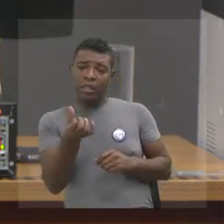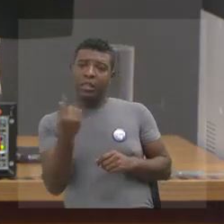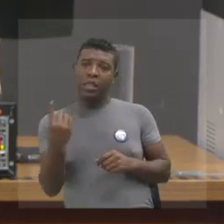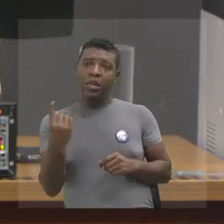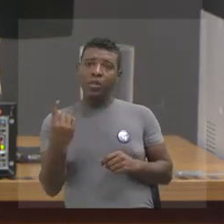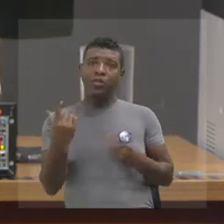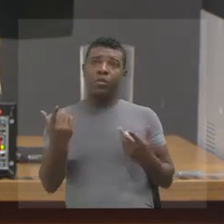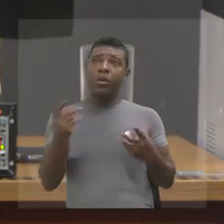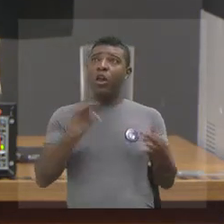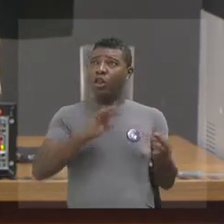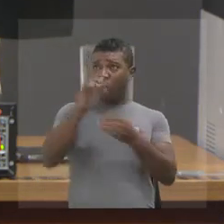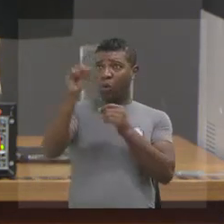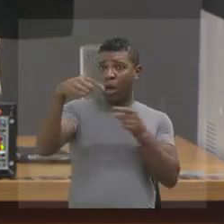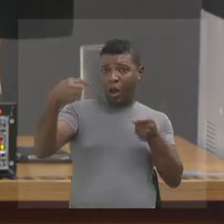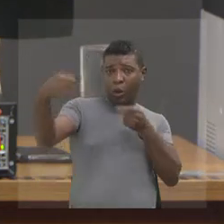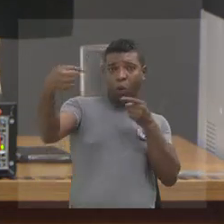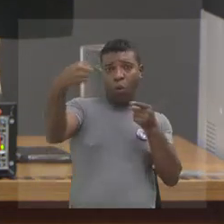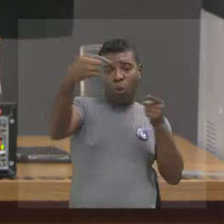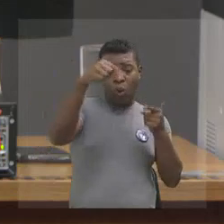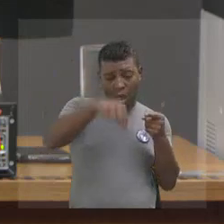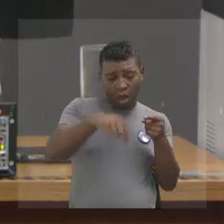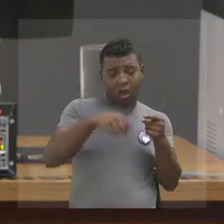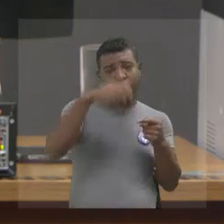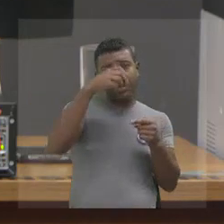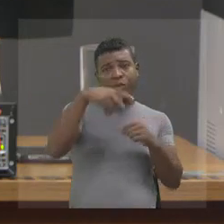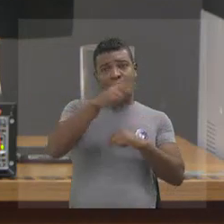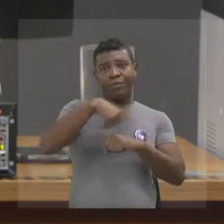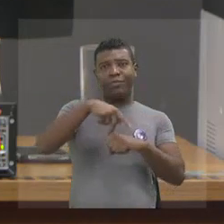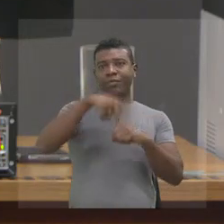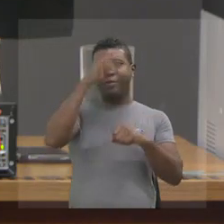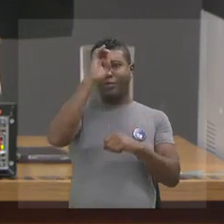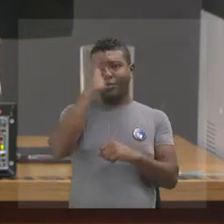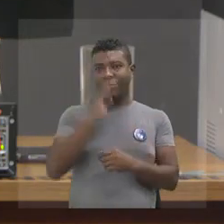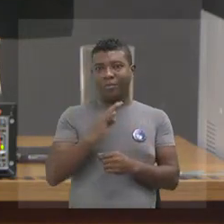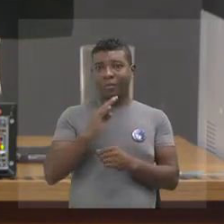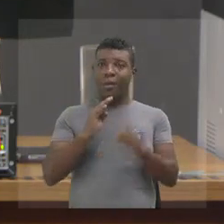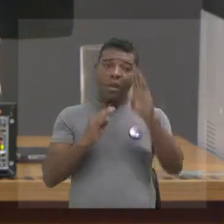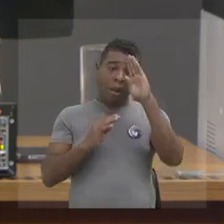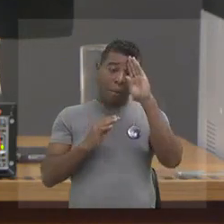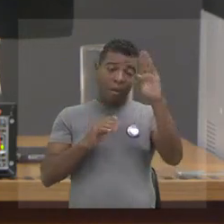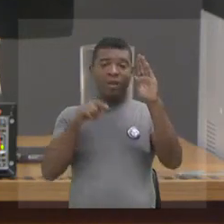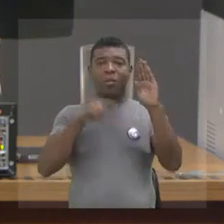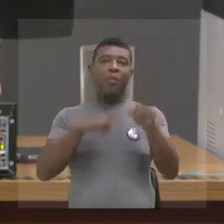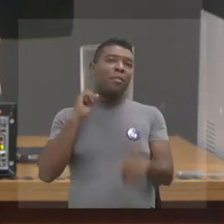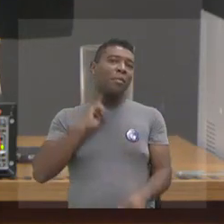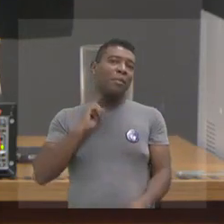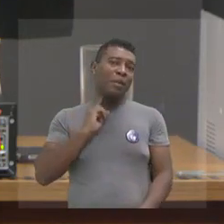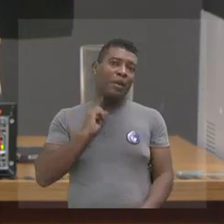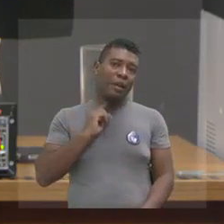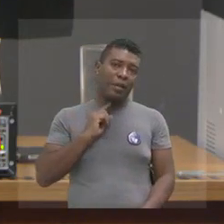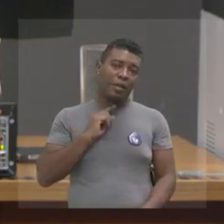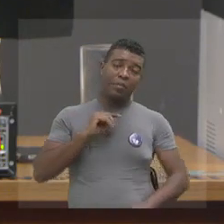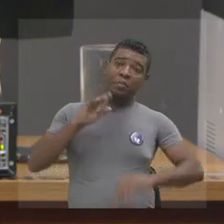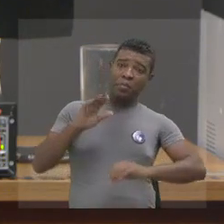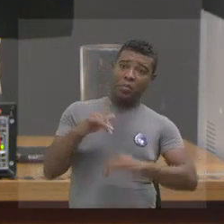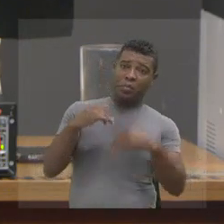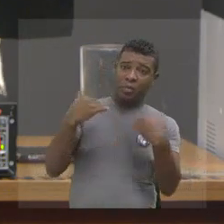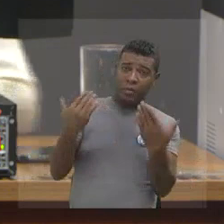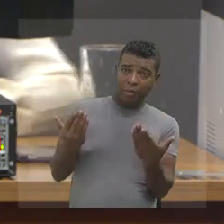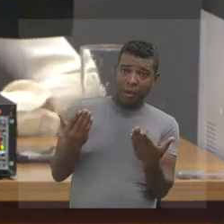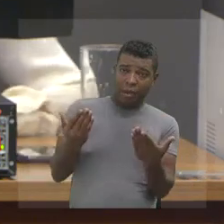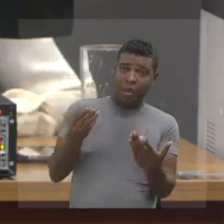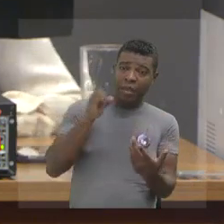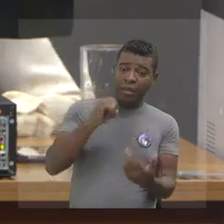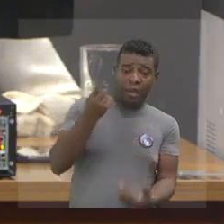potenciais do nosso país e principalmente de Minas Gerais Então se a gente não